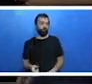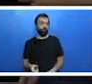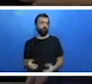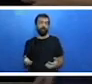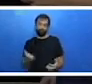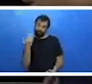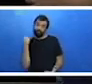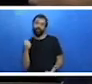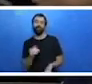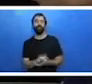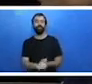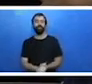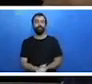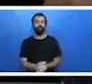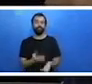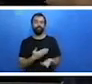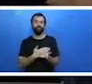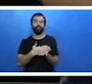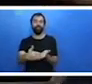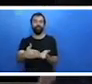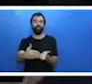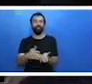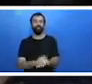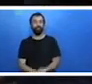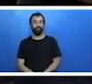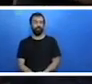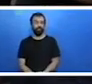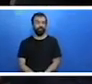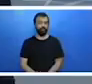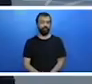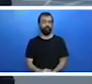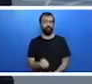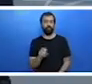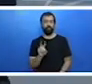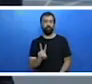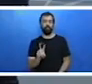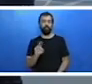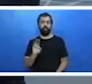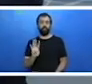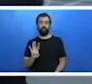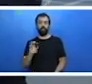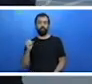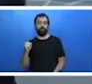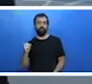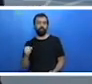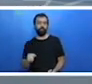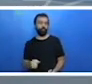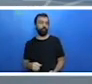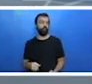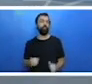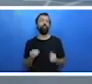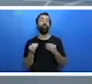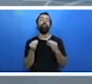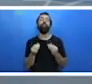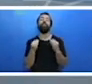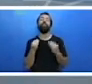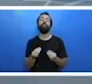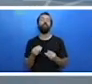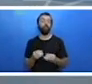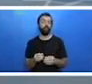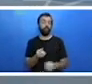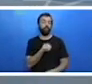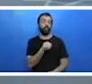Então vamos comigo, vamos começar da nossa unidade na página 248. Pessoal, o que é o número